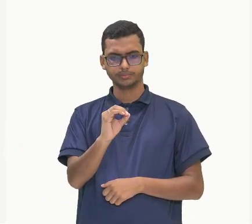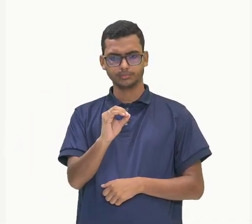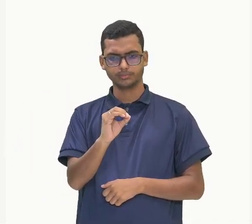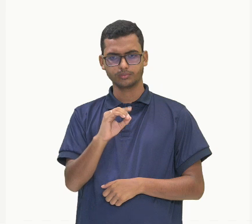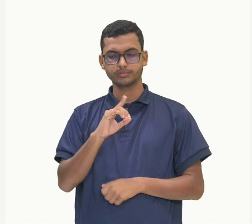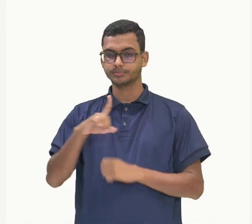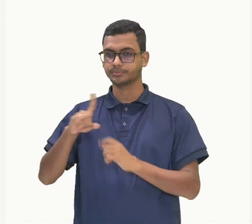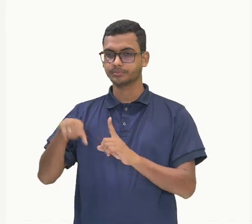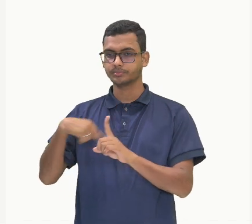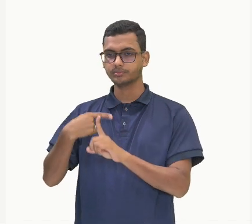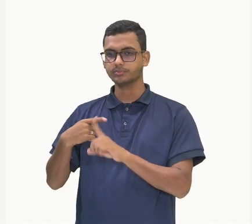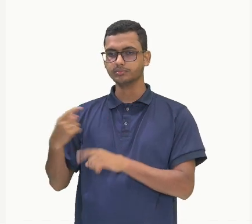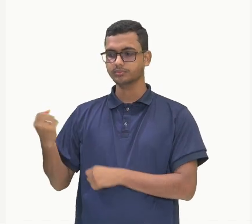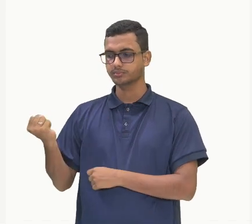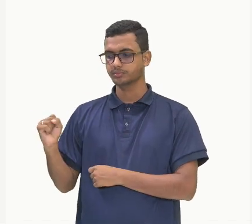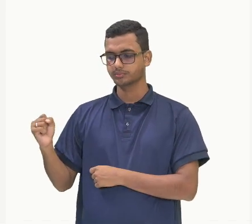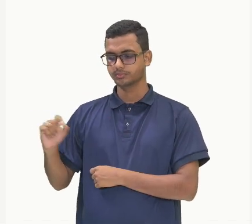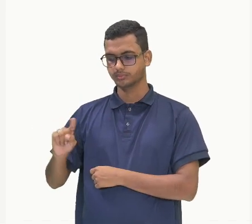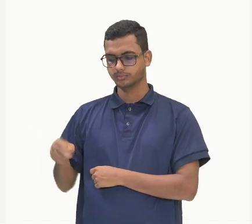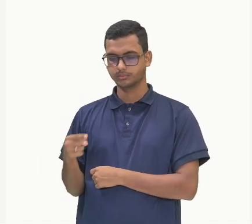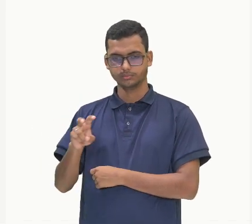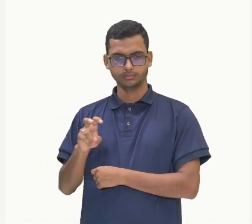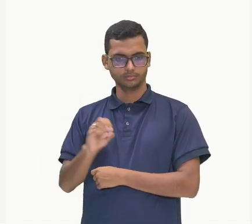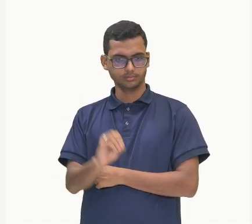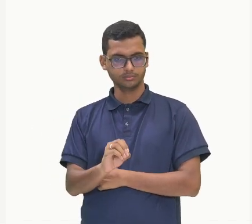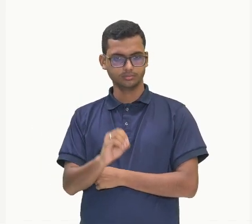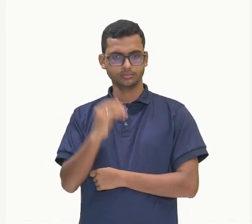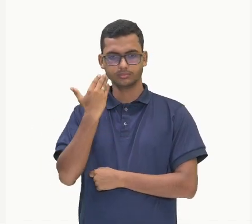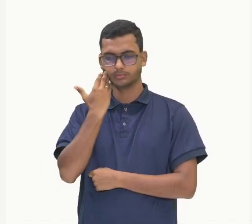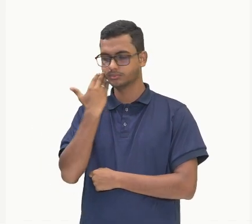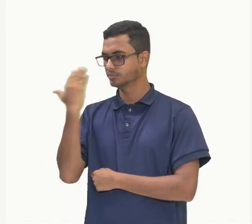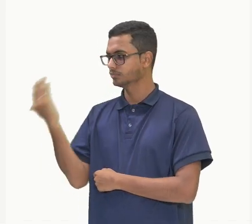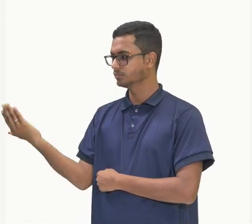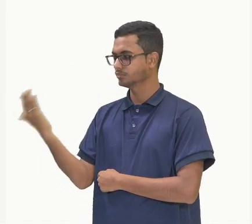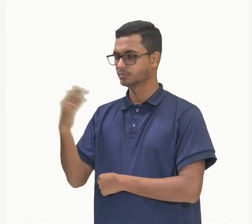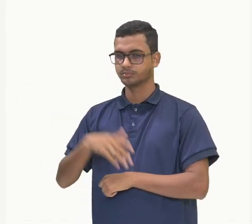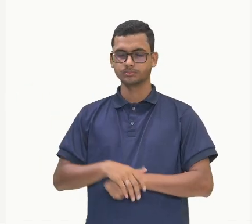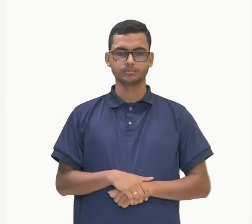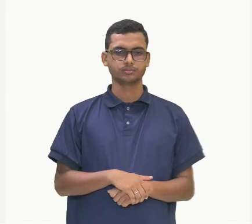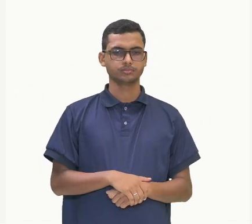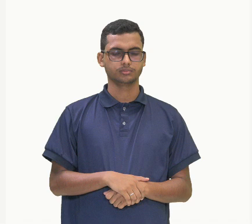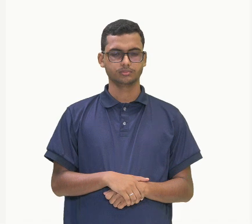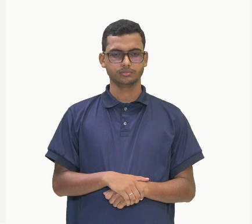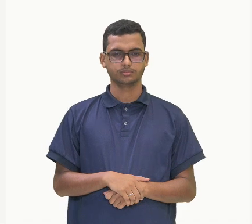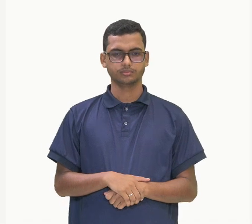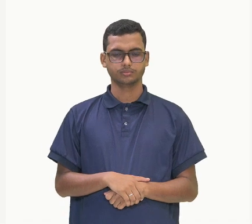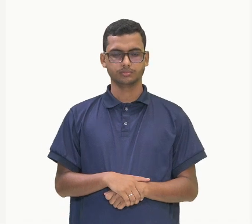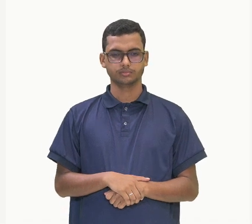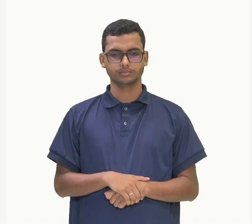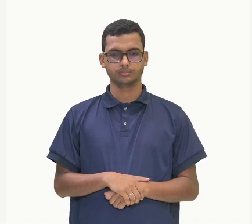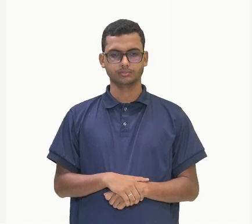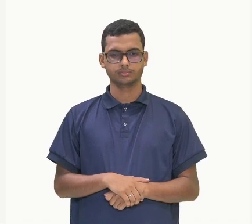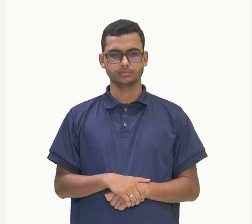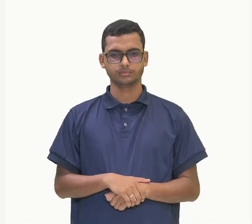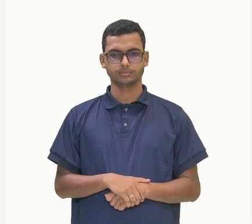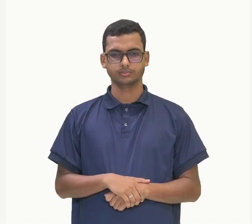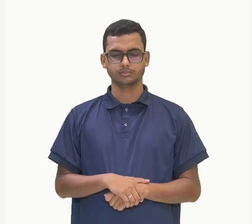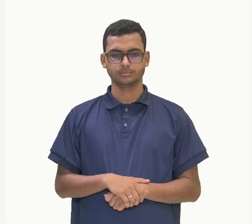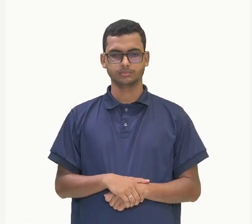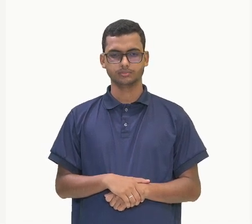8,50? Primeiro, vou escrever um número e escrever vírgula embaixo de vírgula. Então, vai ficar a vírgula